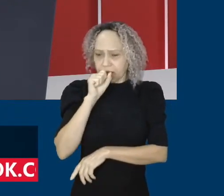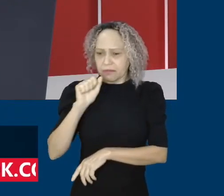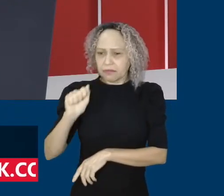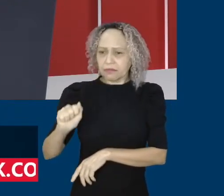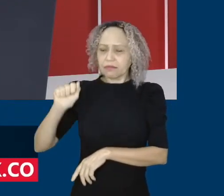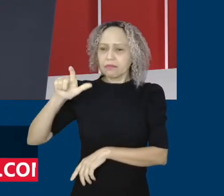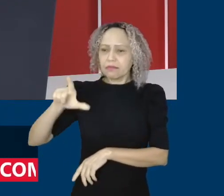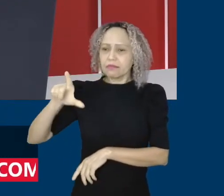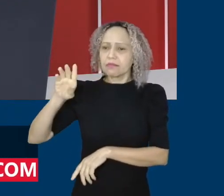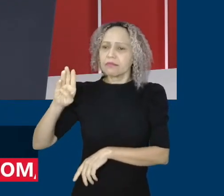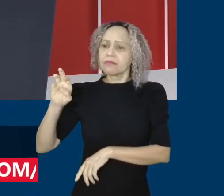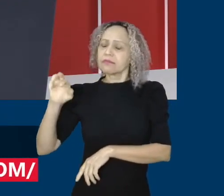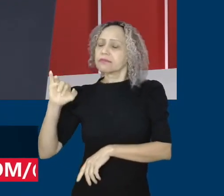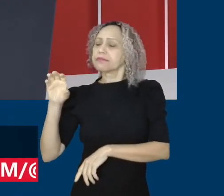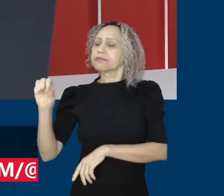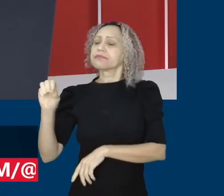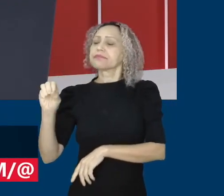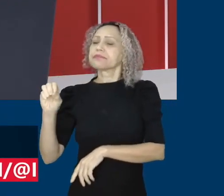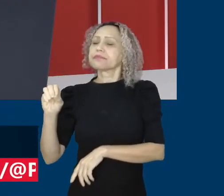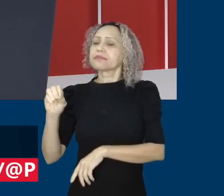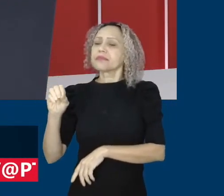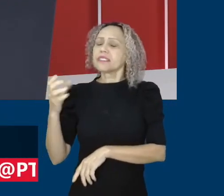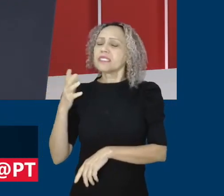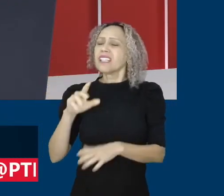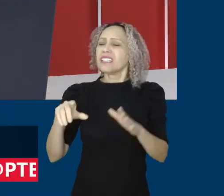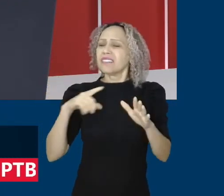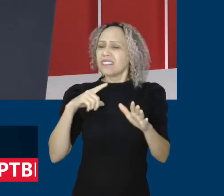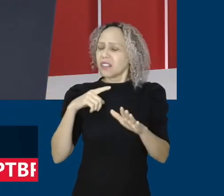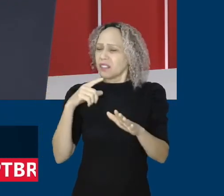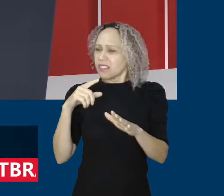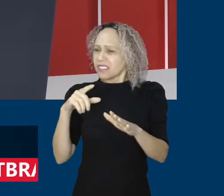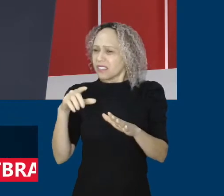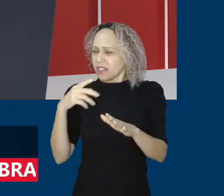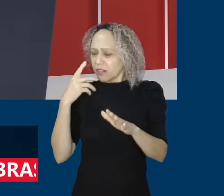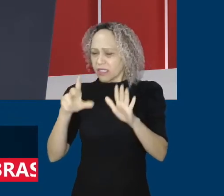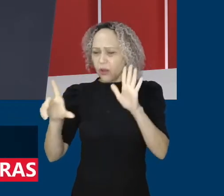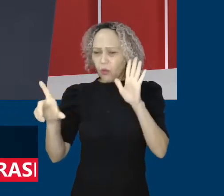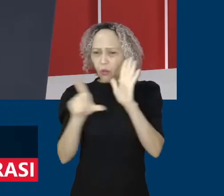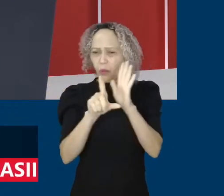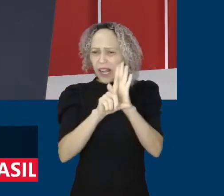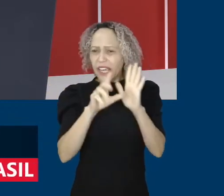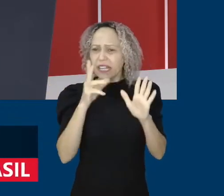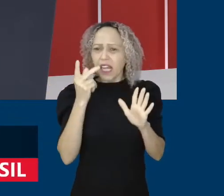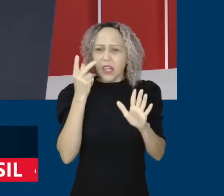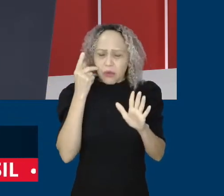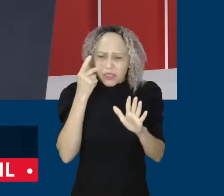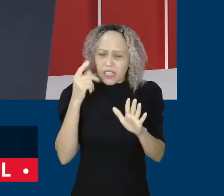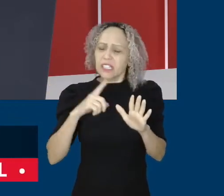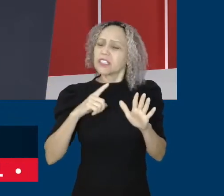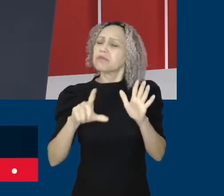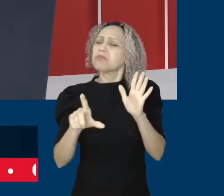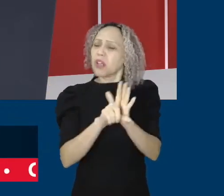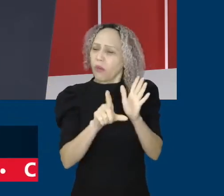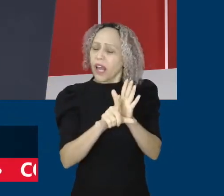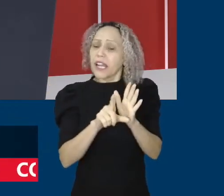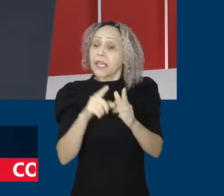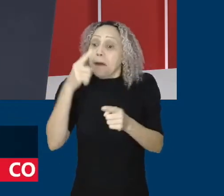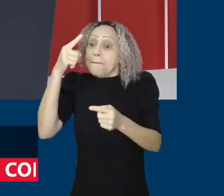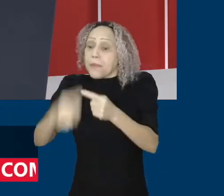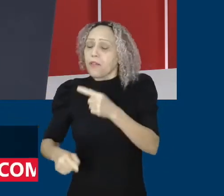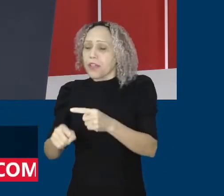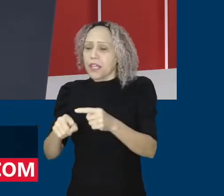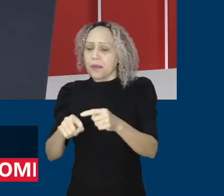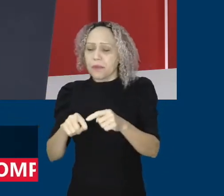perguntando, ele comenta aqui uma lei do Ceará que proíbe a pulverização de agrotóxicos com aviões, e pergunta